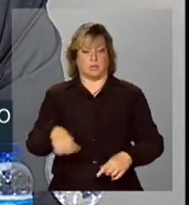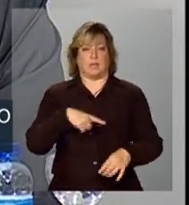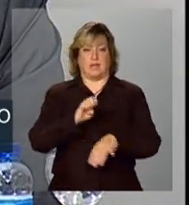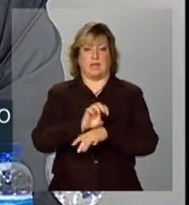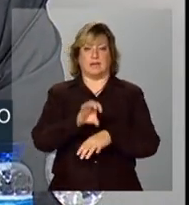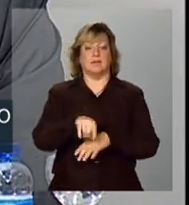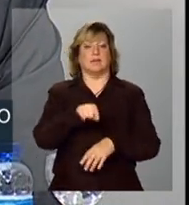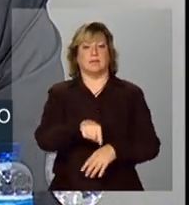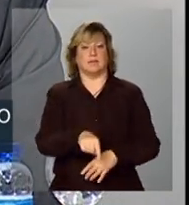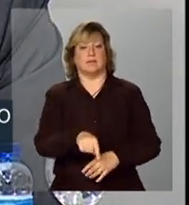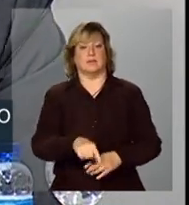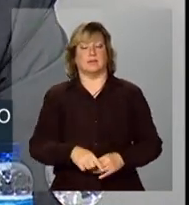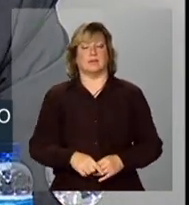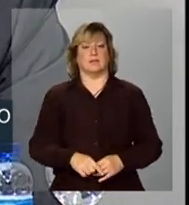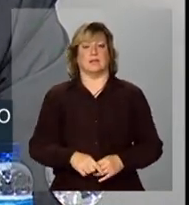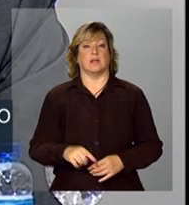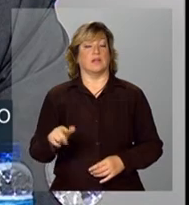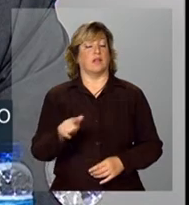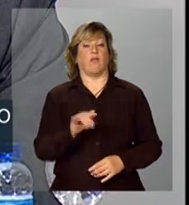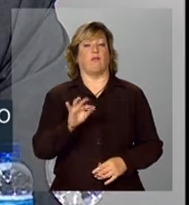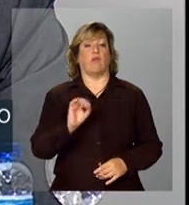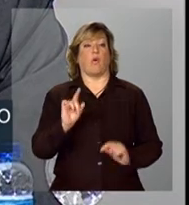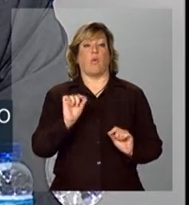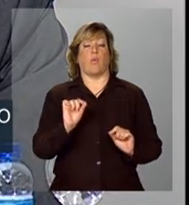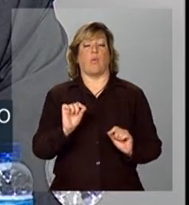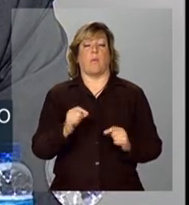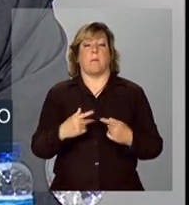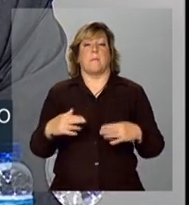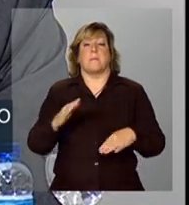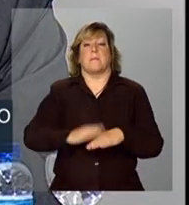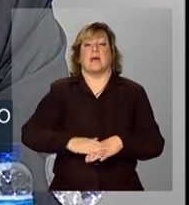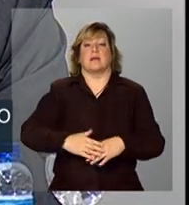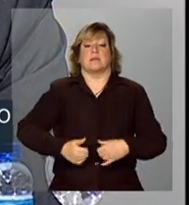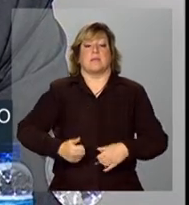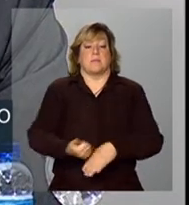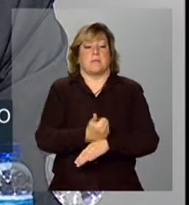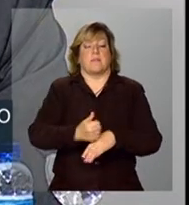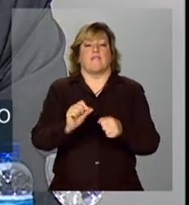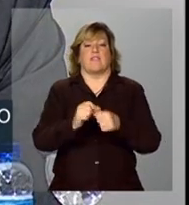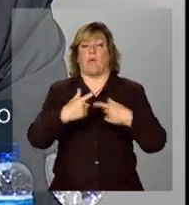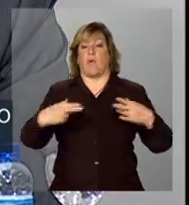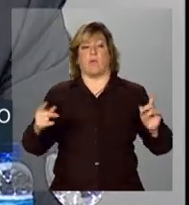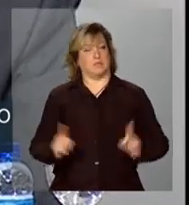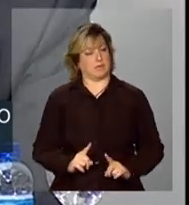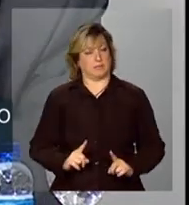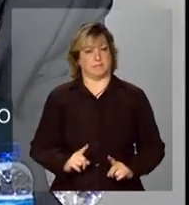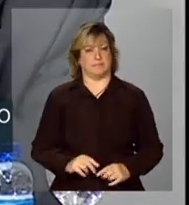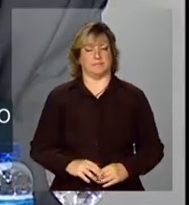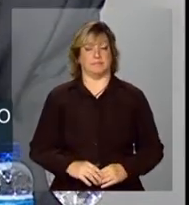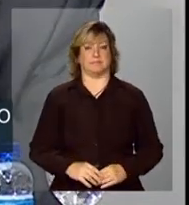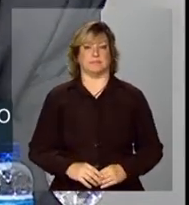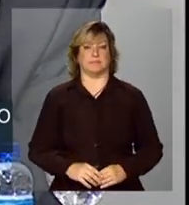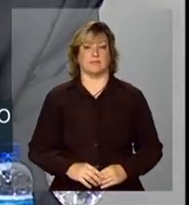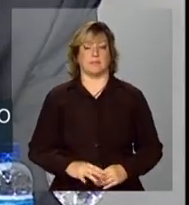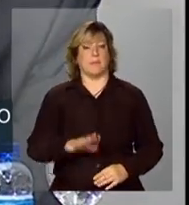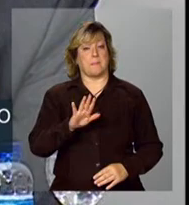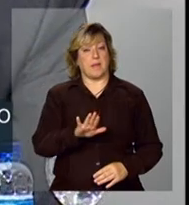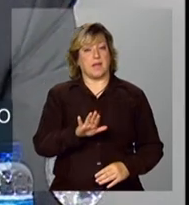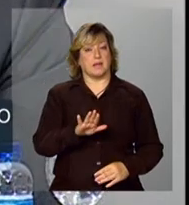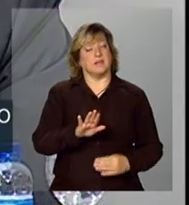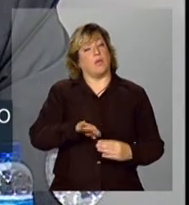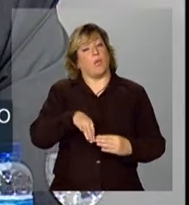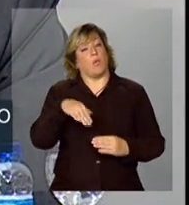não foi o aluno mais bem comportado esse ano na escola. De fato, não foi. Agora, por outro lado,